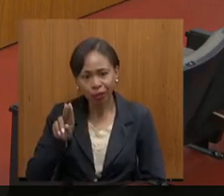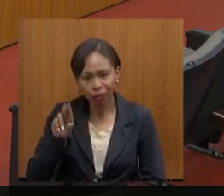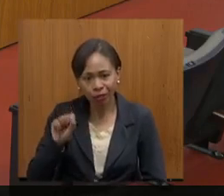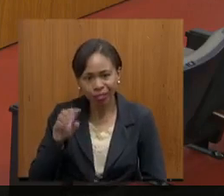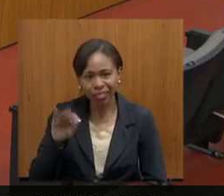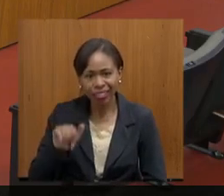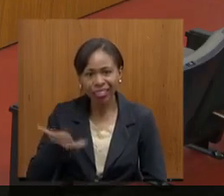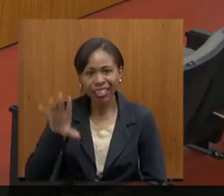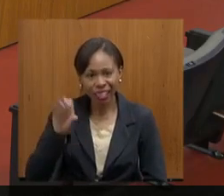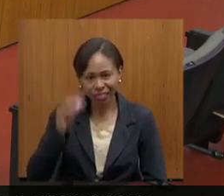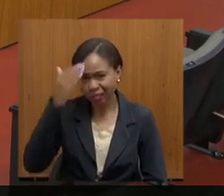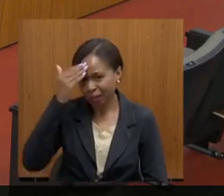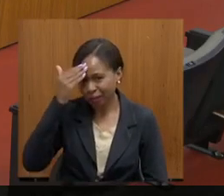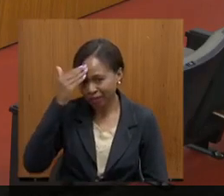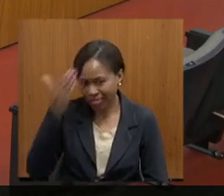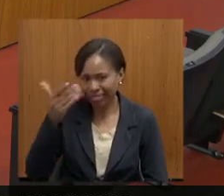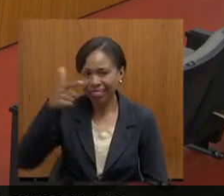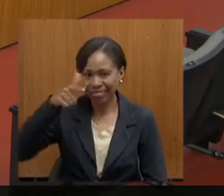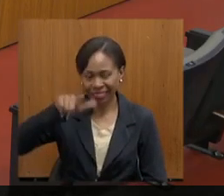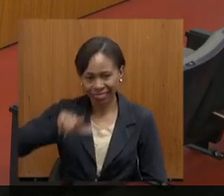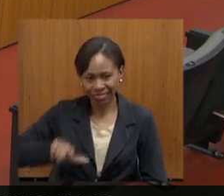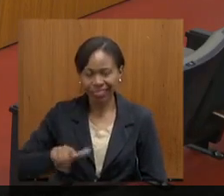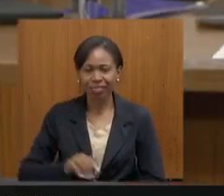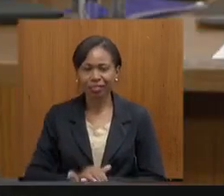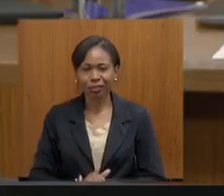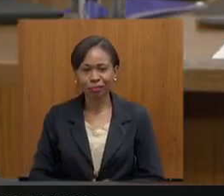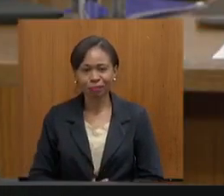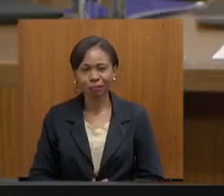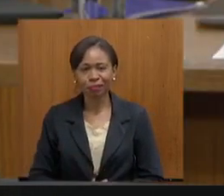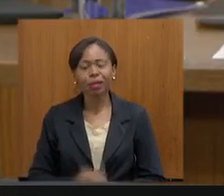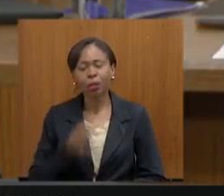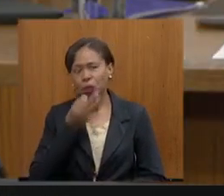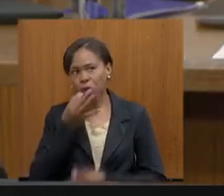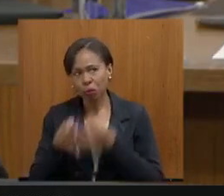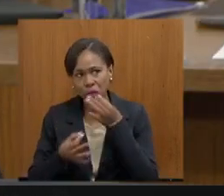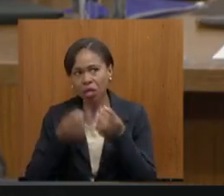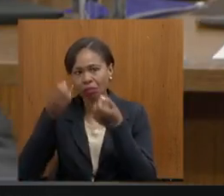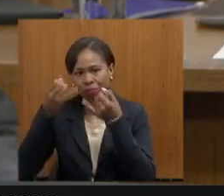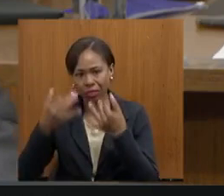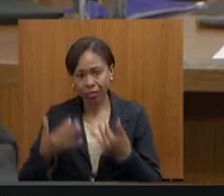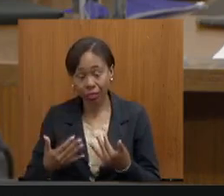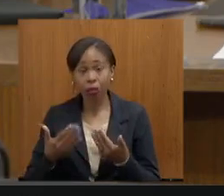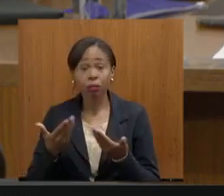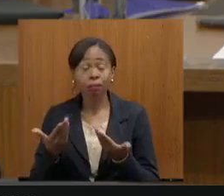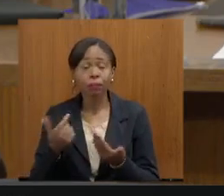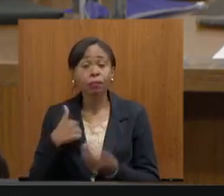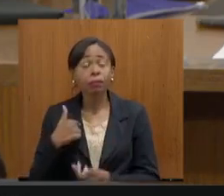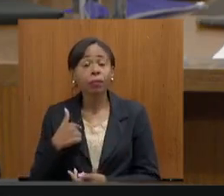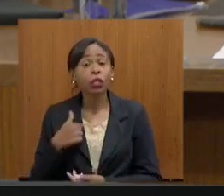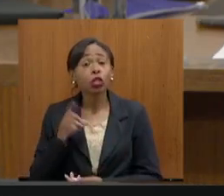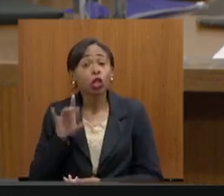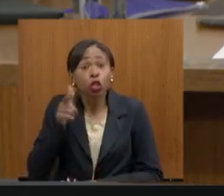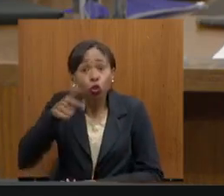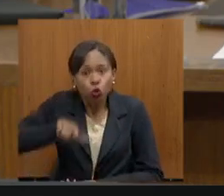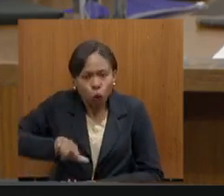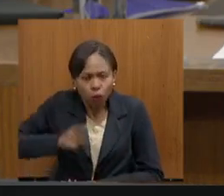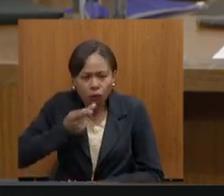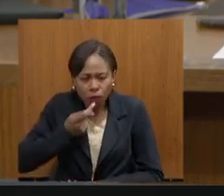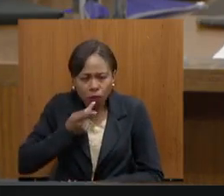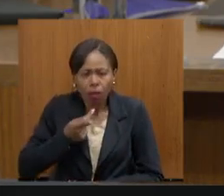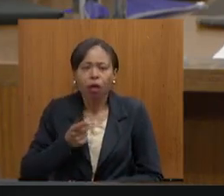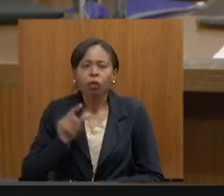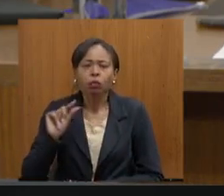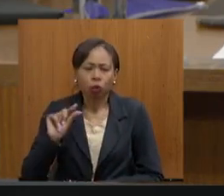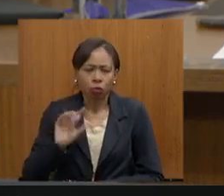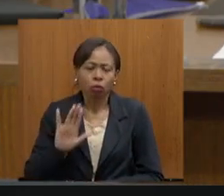obrigado novamente aí pelos comentários vou apenas aqui repetir um pouco né